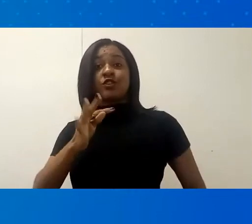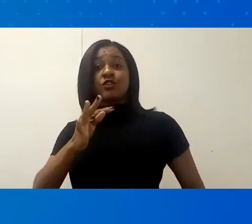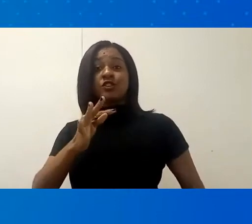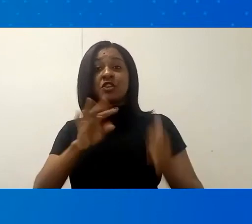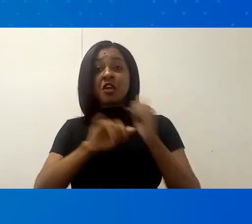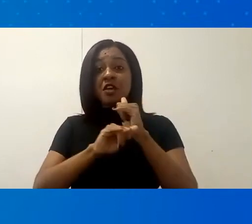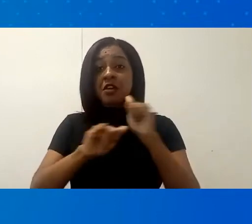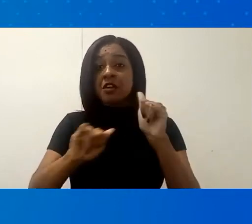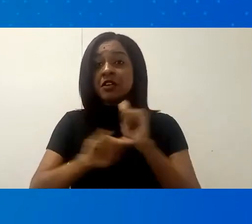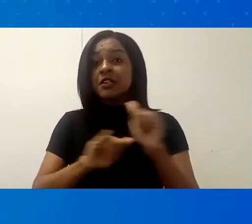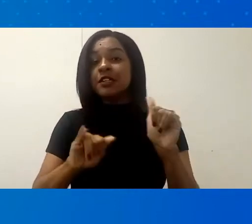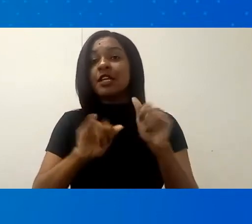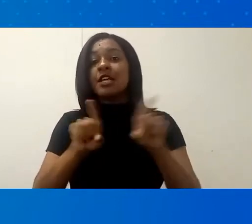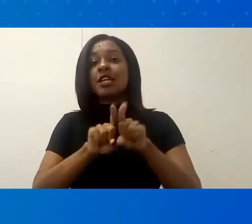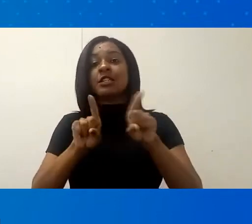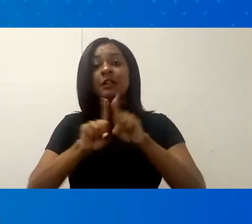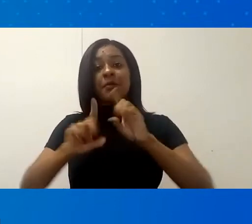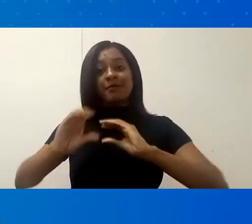comunicação